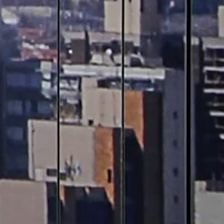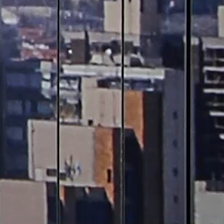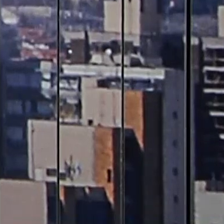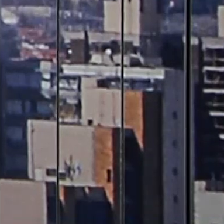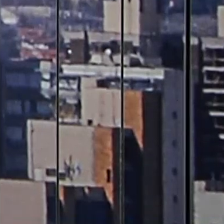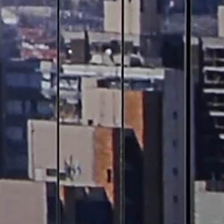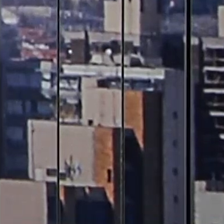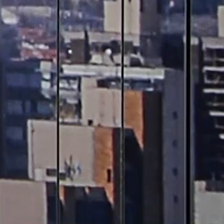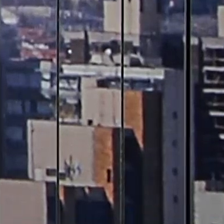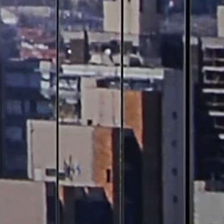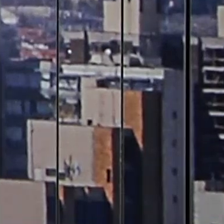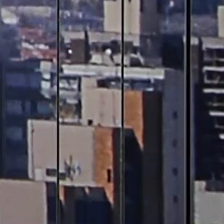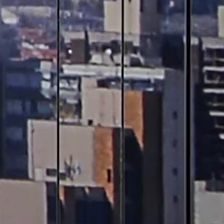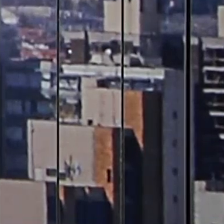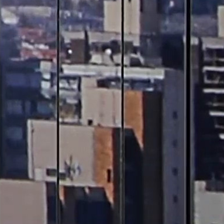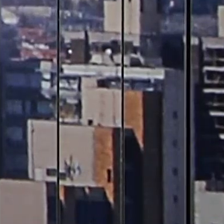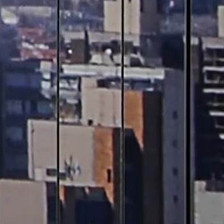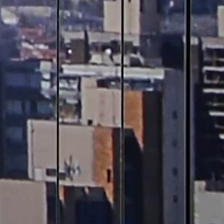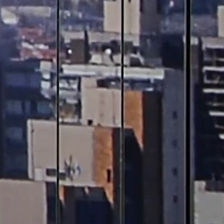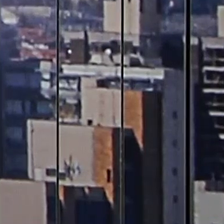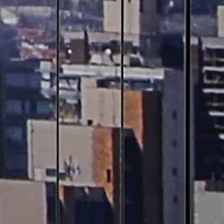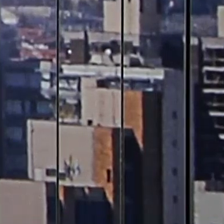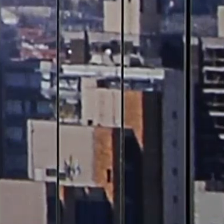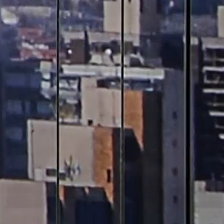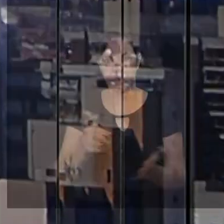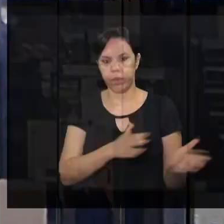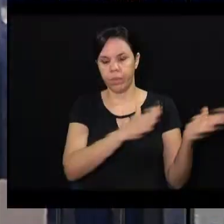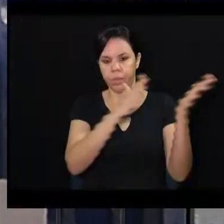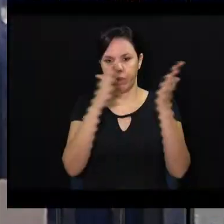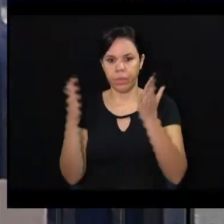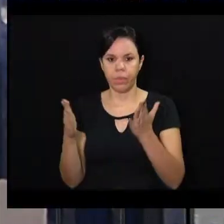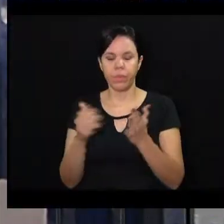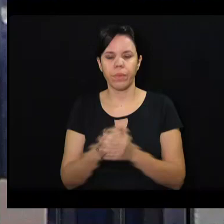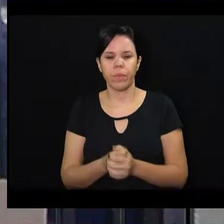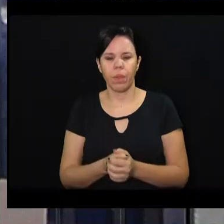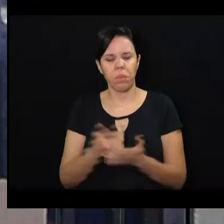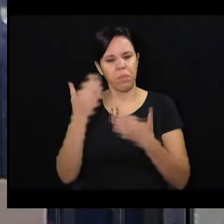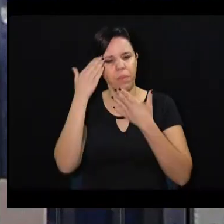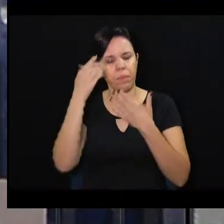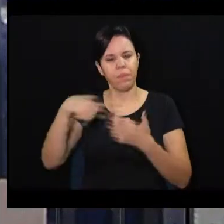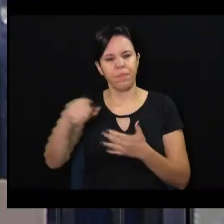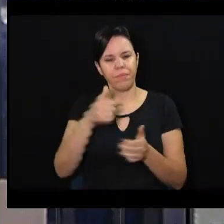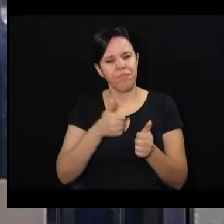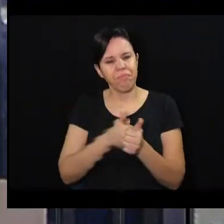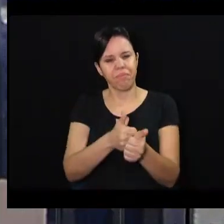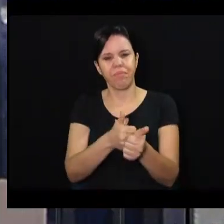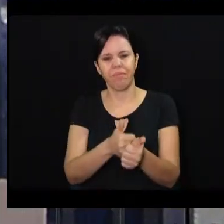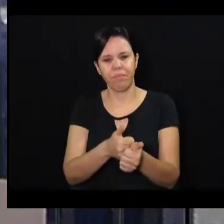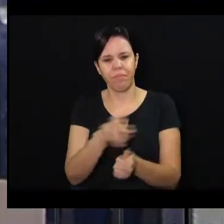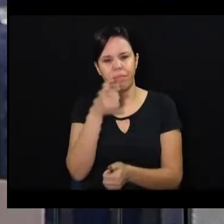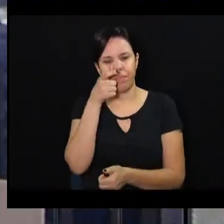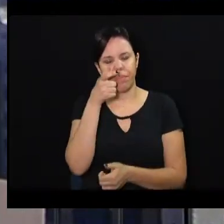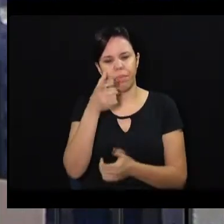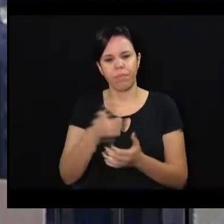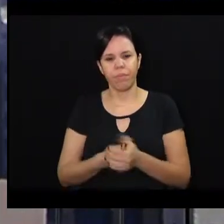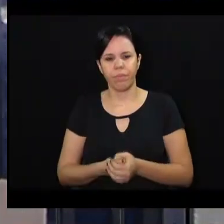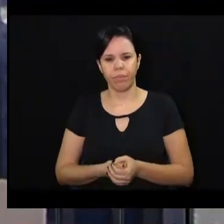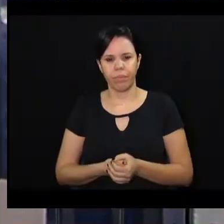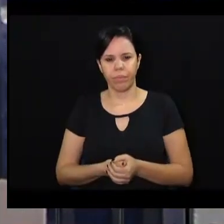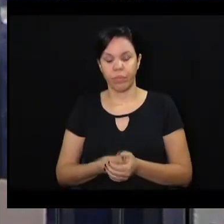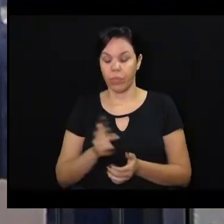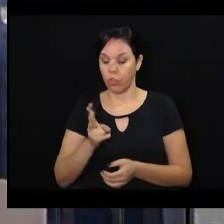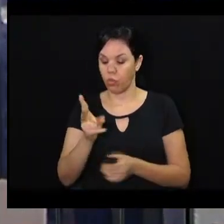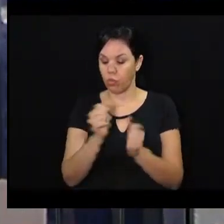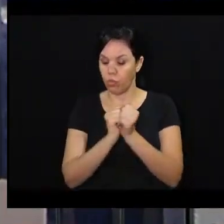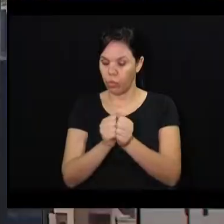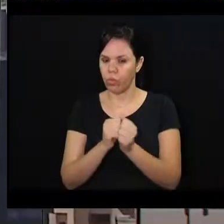12h48, estamos ao vivo na primeira edição do Jornal Câmara Notícia. Muito obrigado pela sua companhia e audiência. Continue